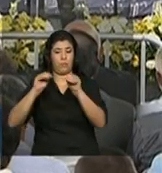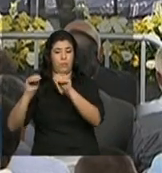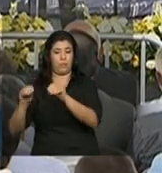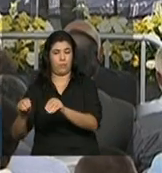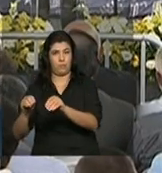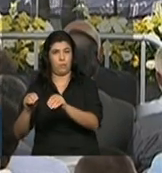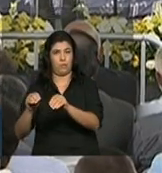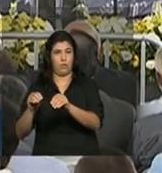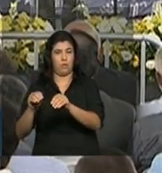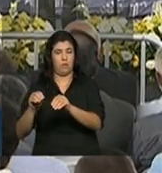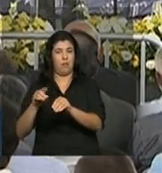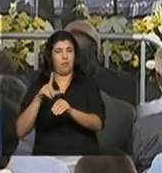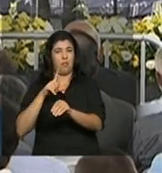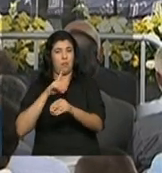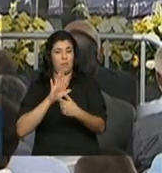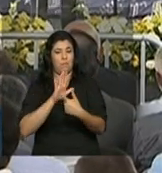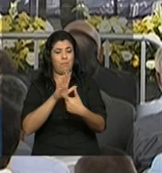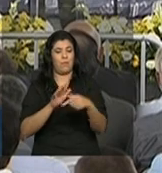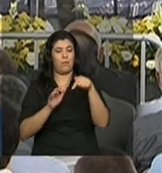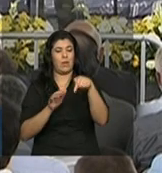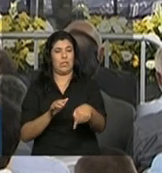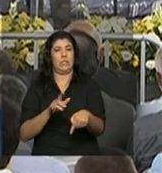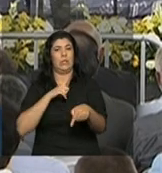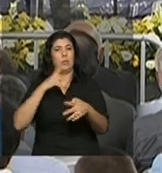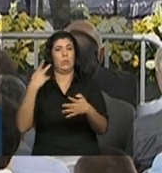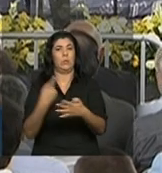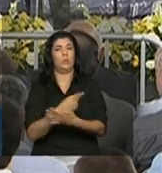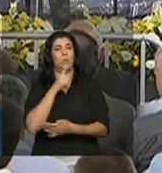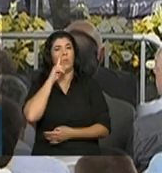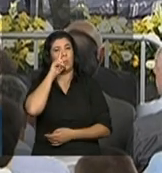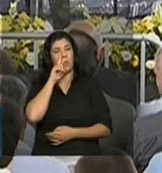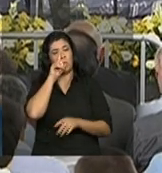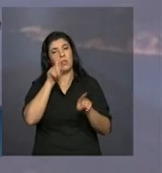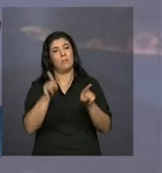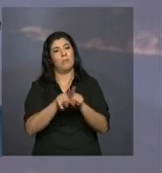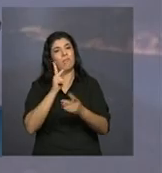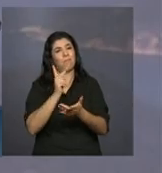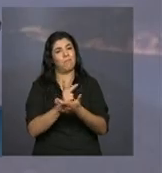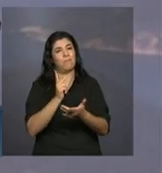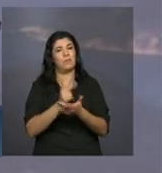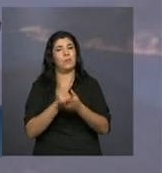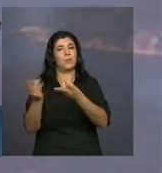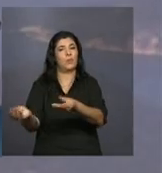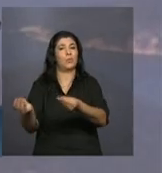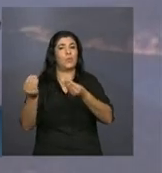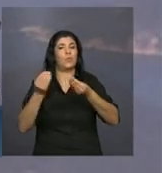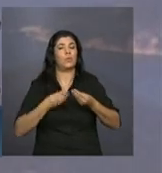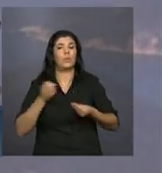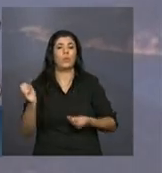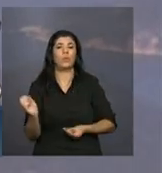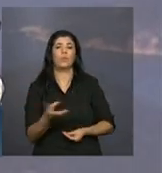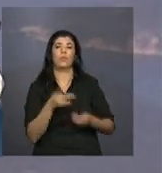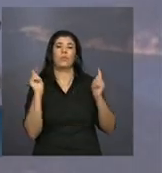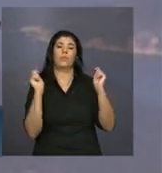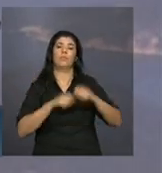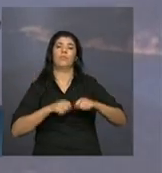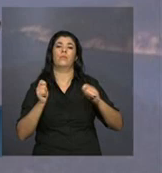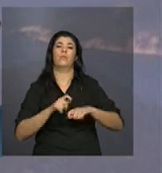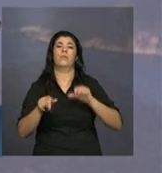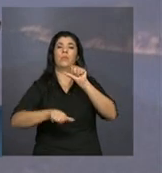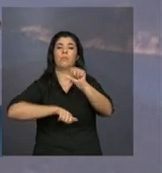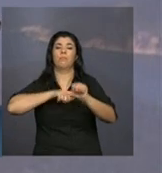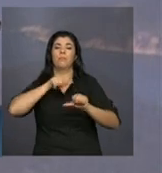para a cidade, mas, ao mesmo tempo, trouxe também a possibilidade de